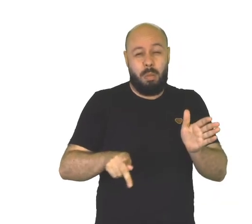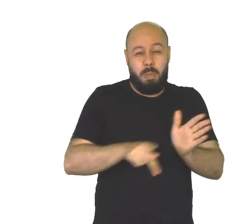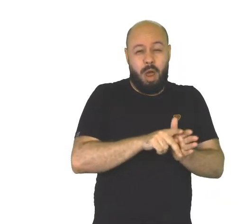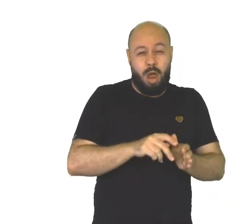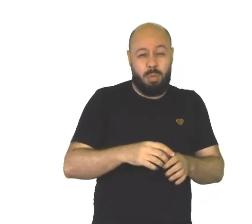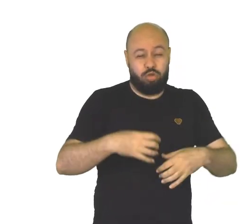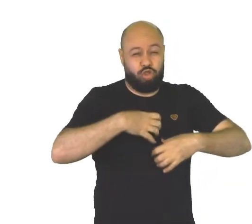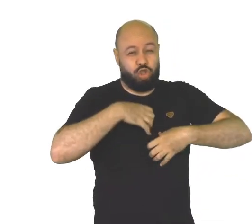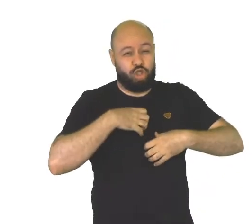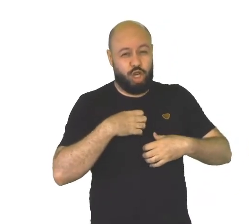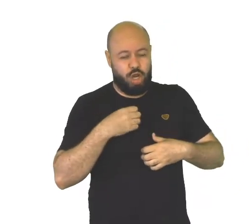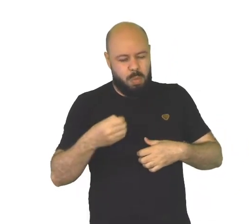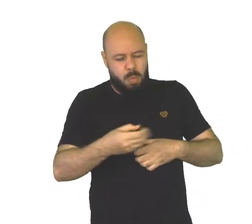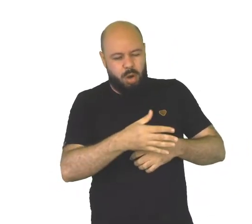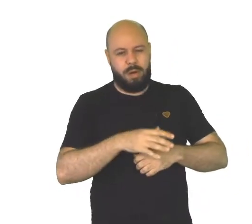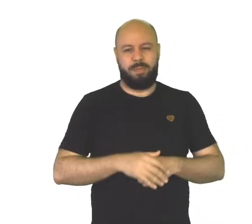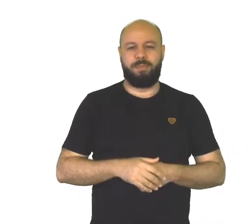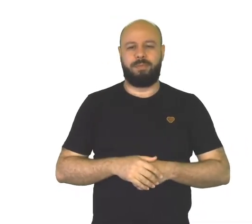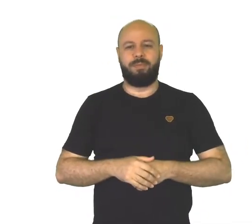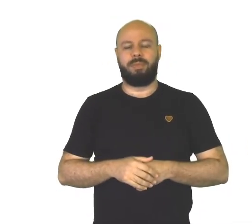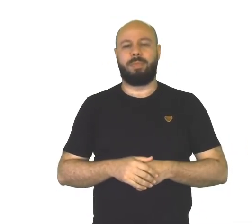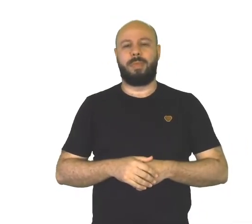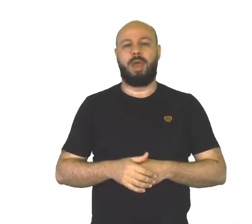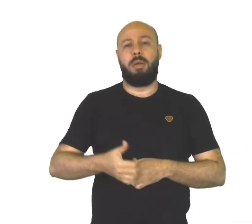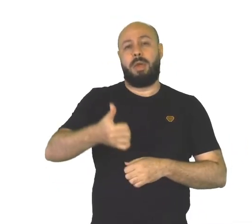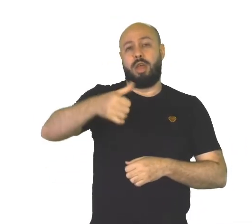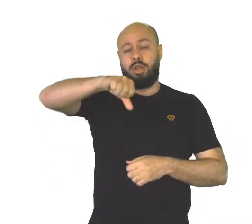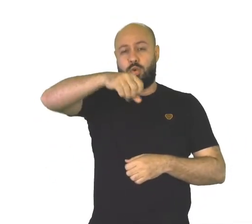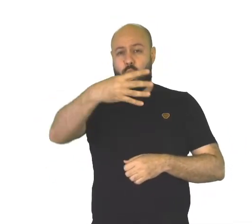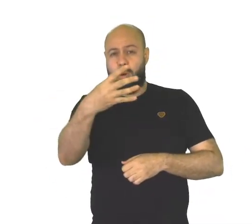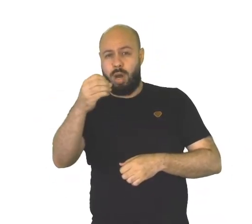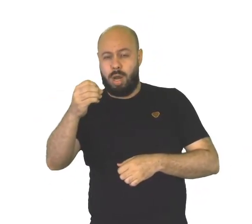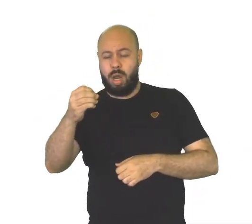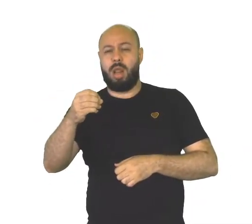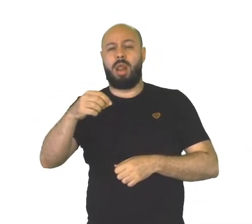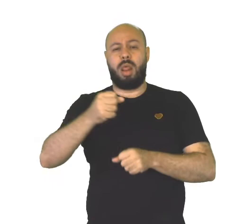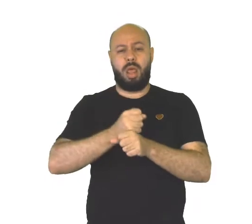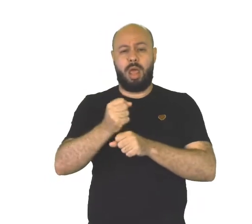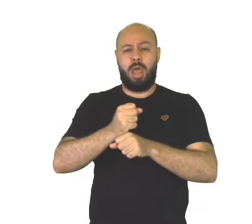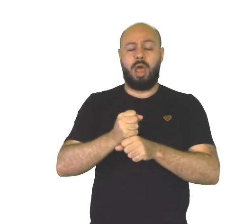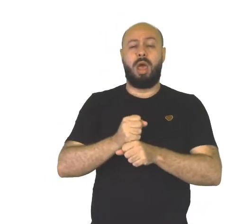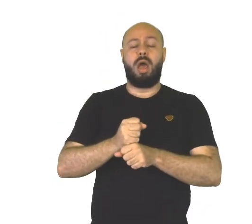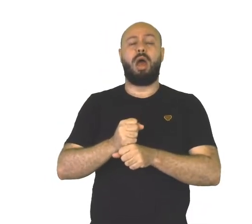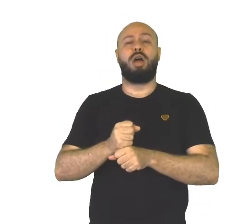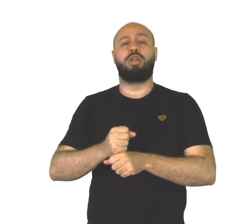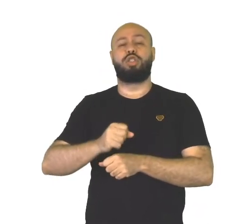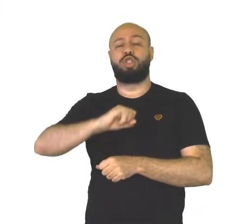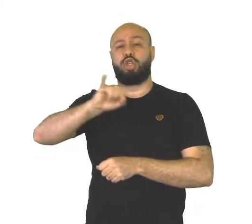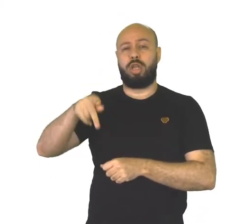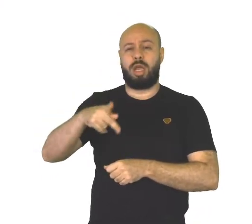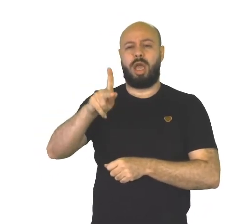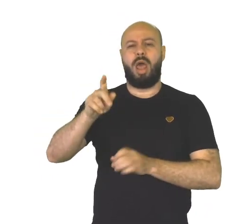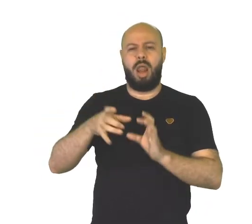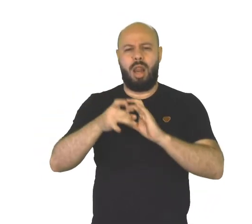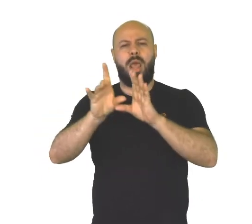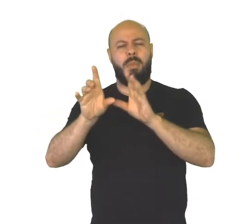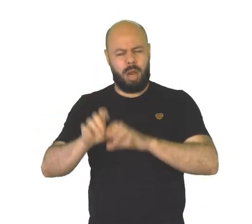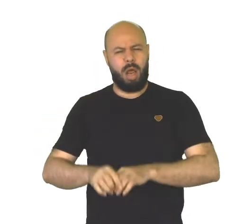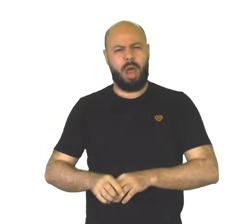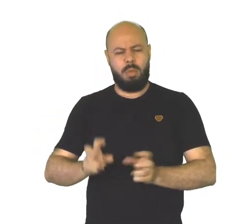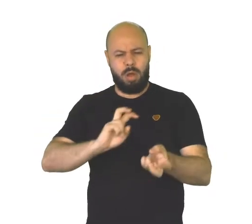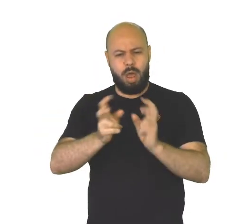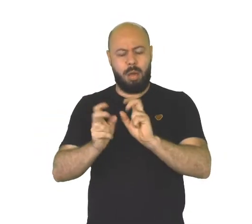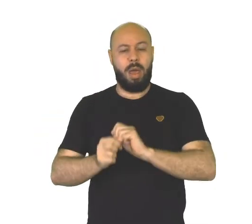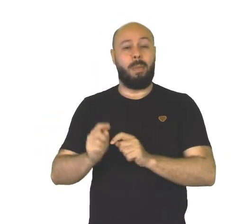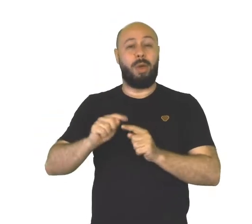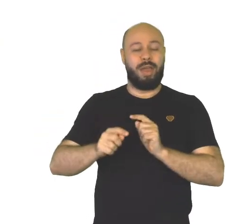Em 1940, o presidente Getúlio Vargas liberou a prática da capoeira depois de assistir uma apresentação de mestre Bimba